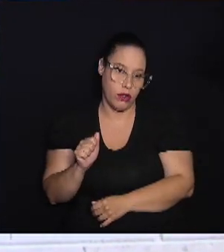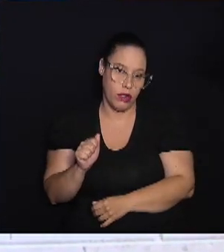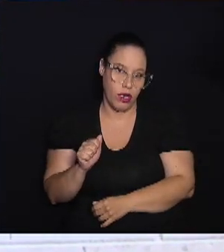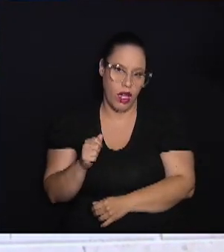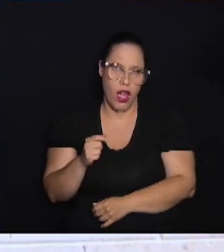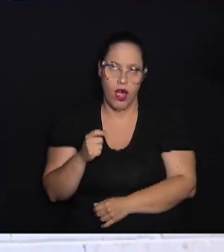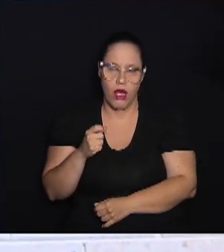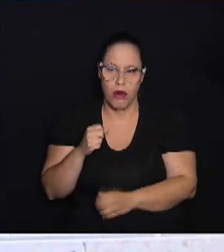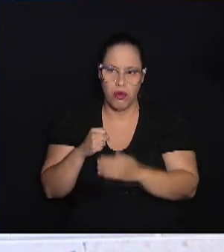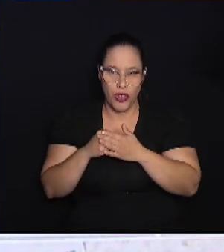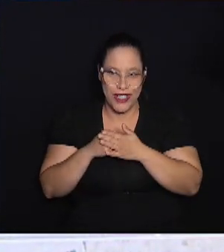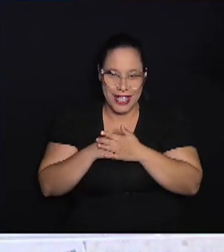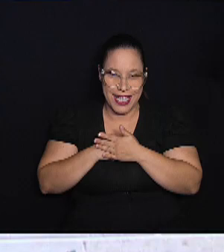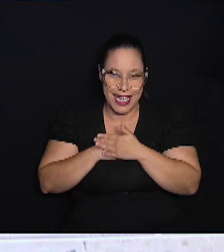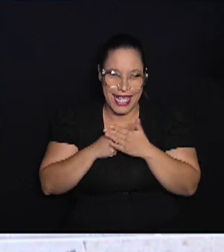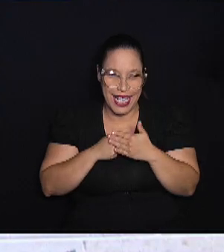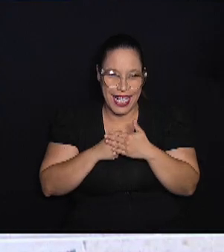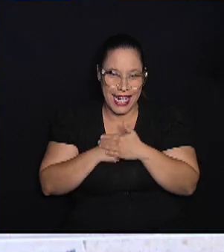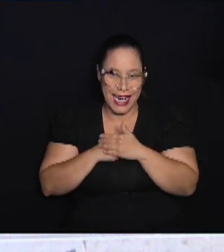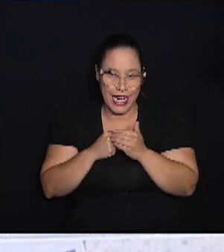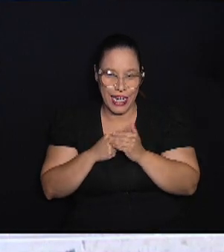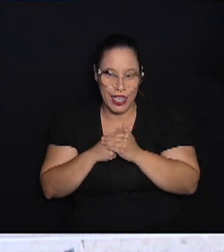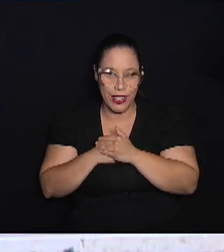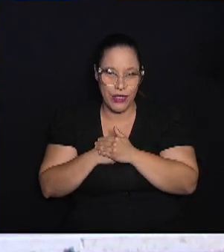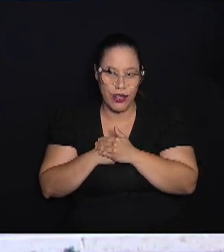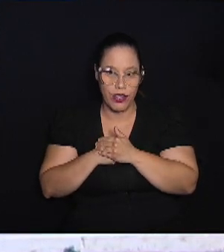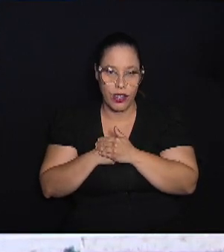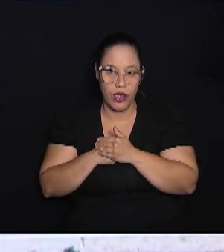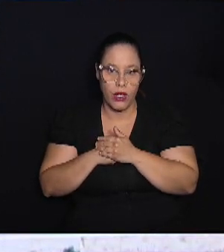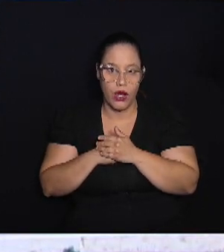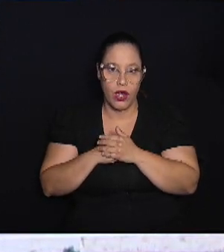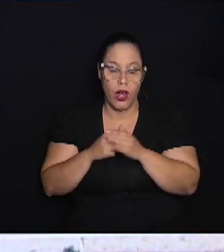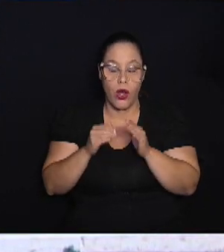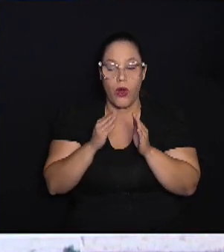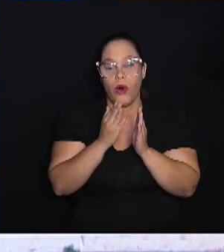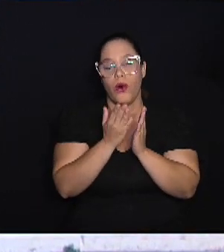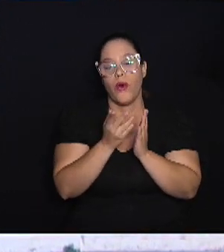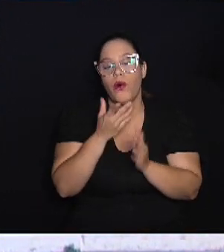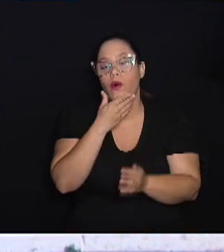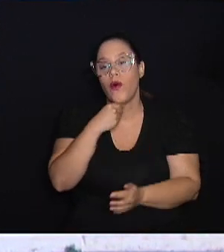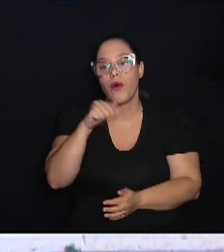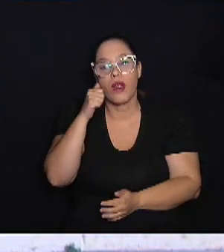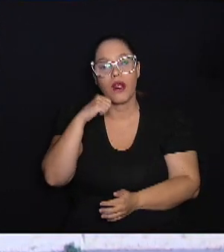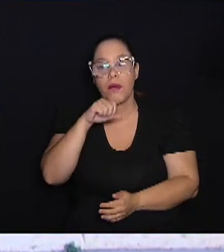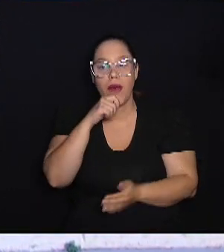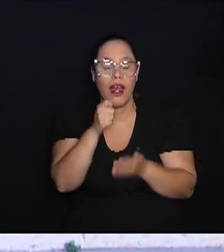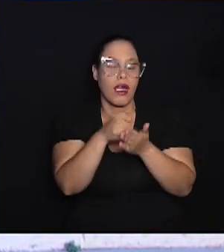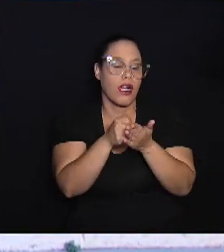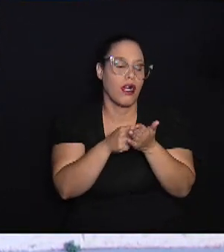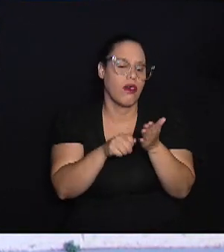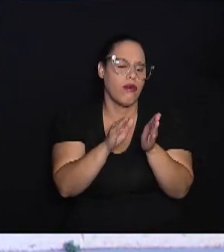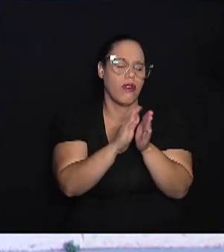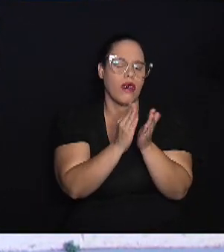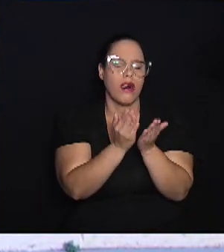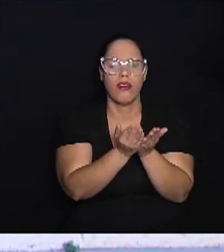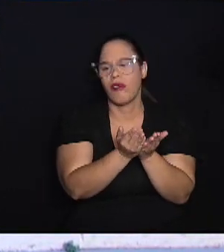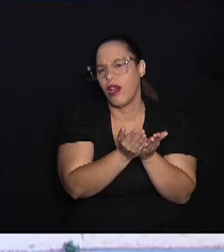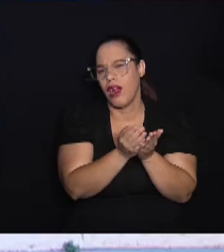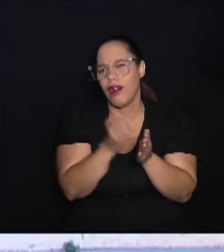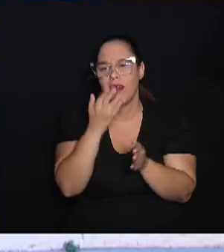revelar aqui, um spoiler, os pais escreveram cartas para as crianças que eles vão ler essa carta. É uma carta de